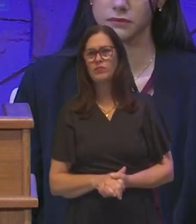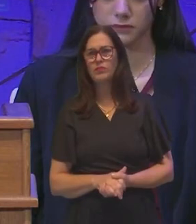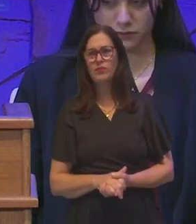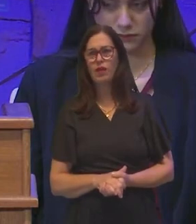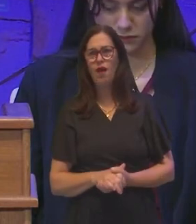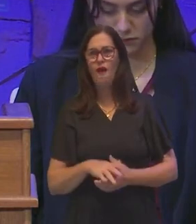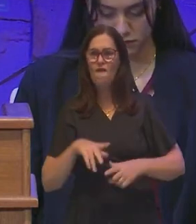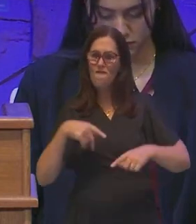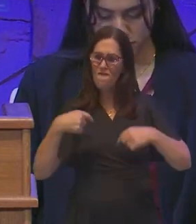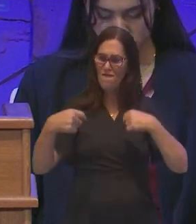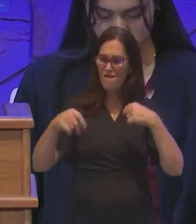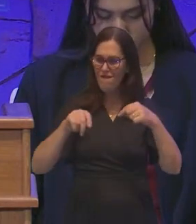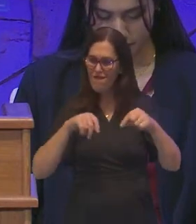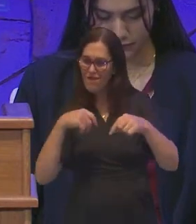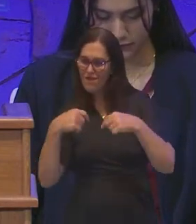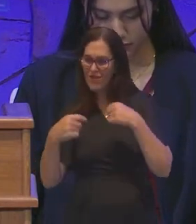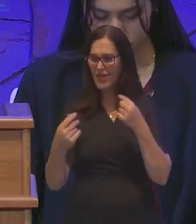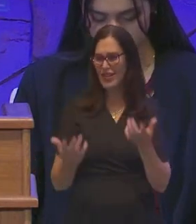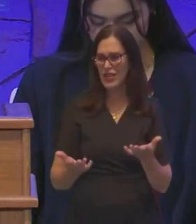Flexibilidade,